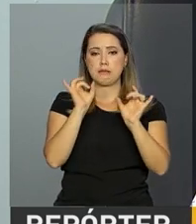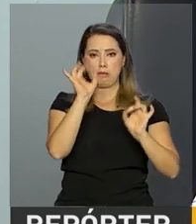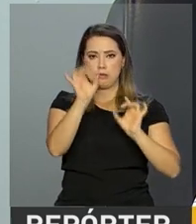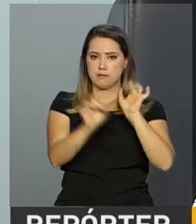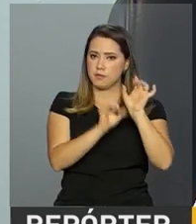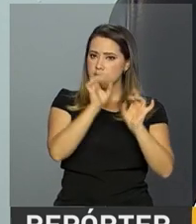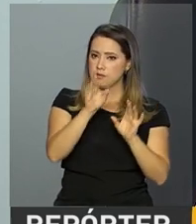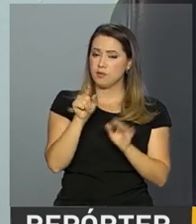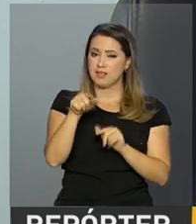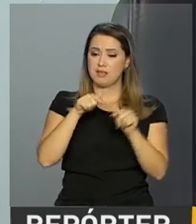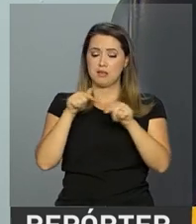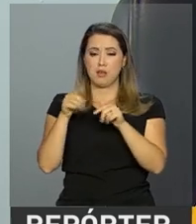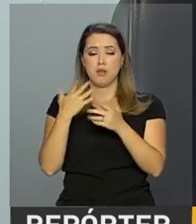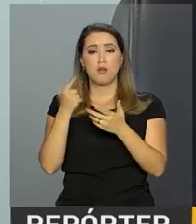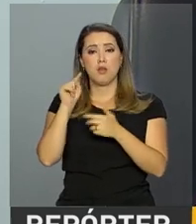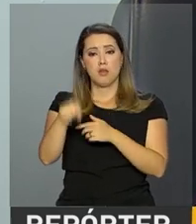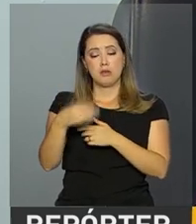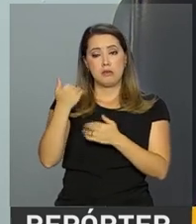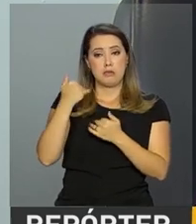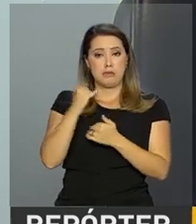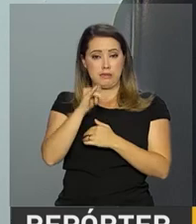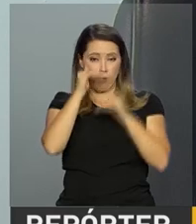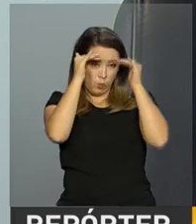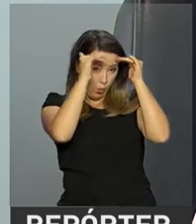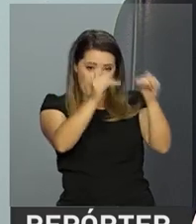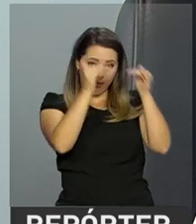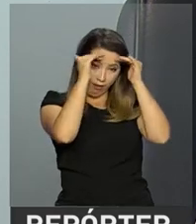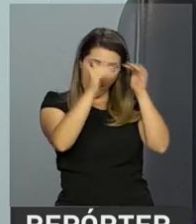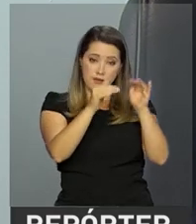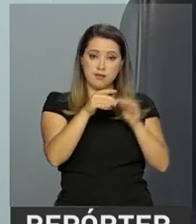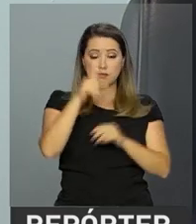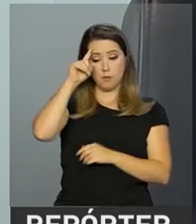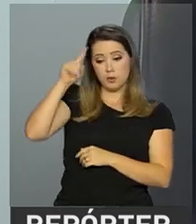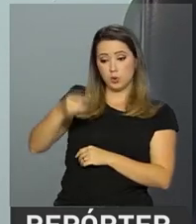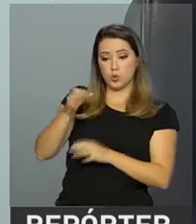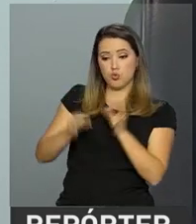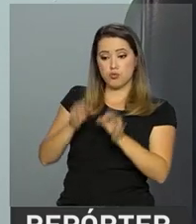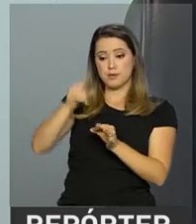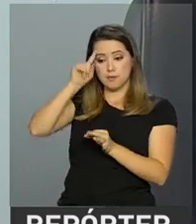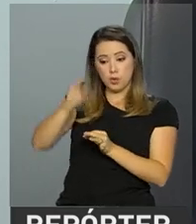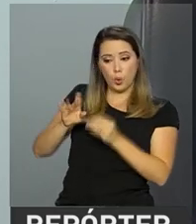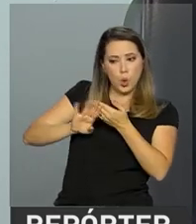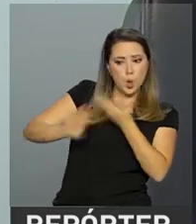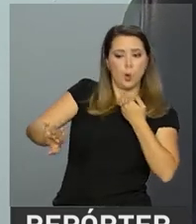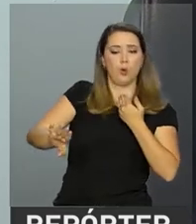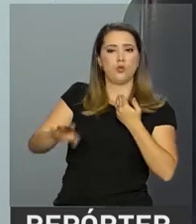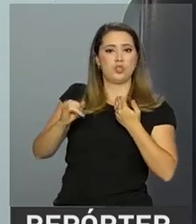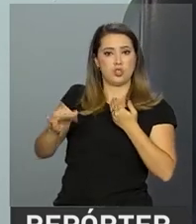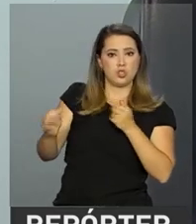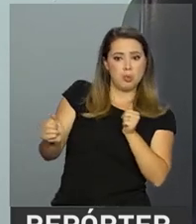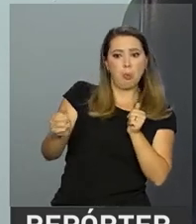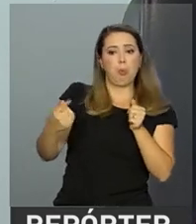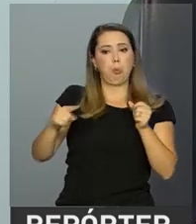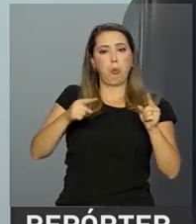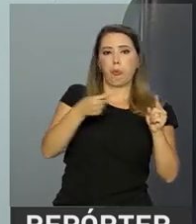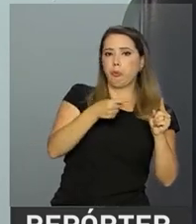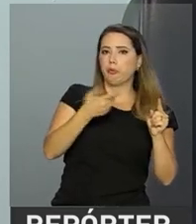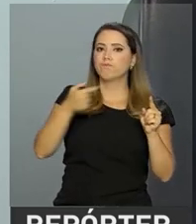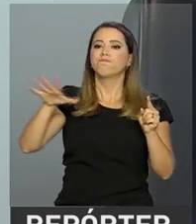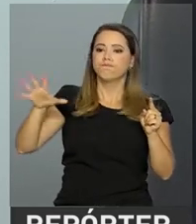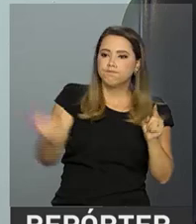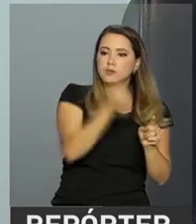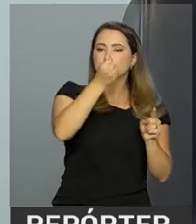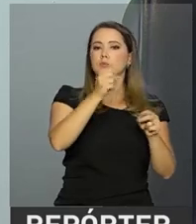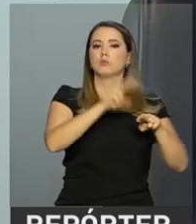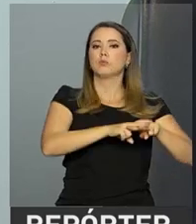especial essa atitude de descumprir uma medida judicial que determinou medidas protetivas, transforma